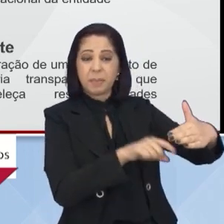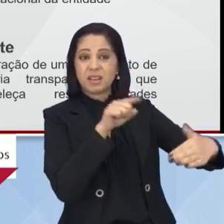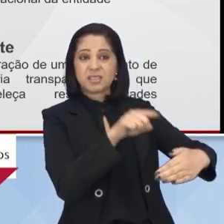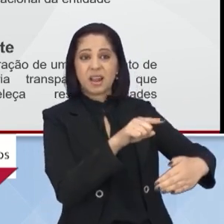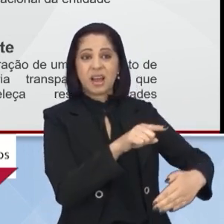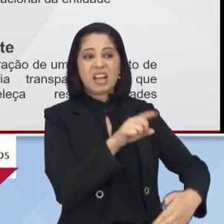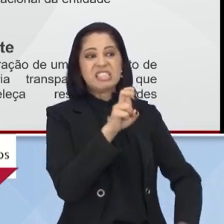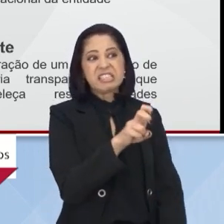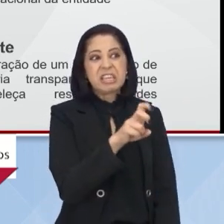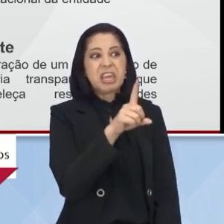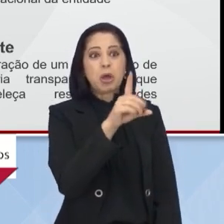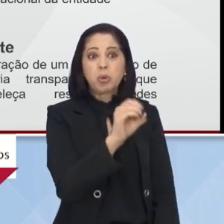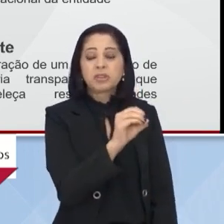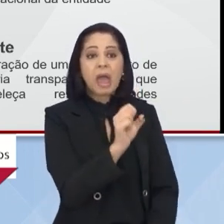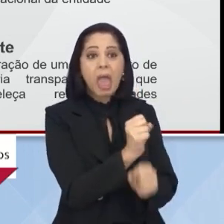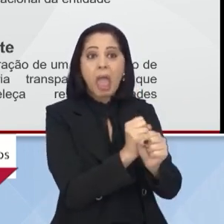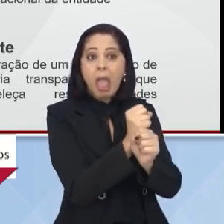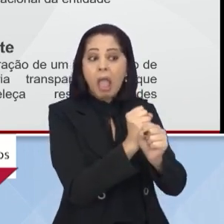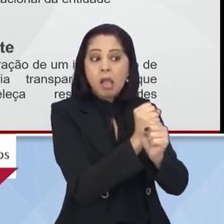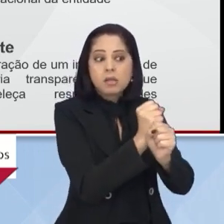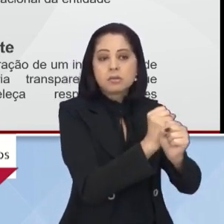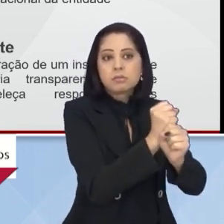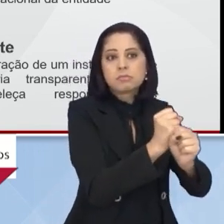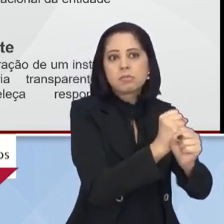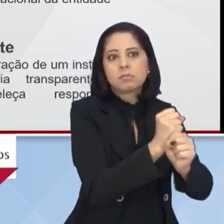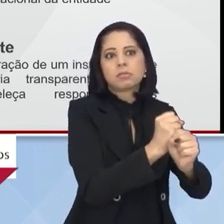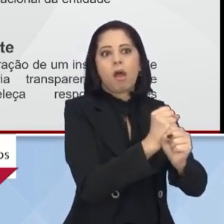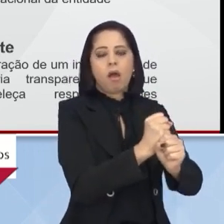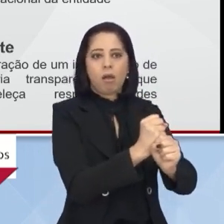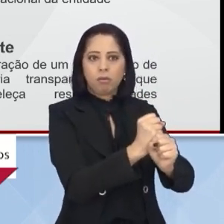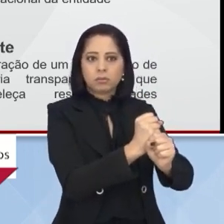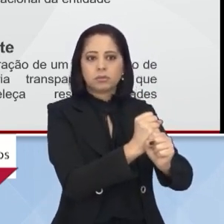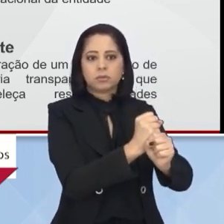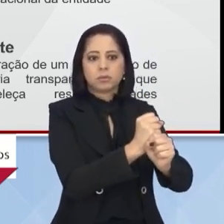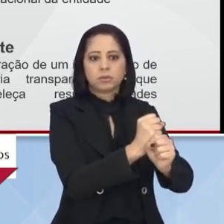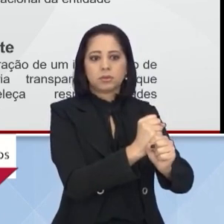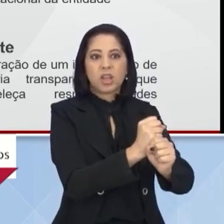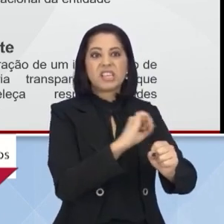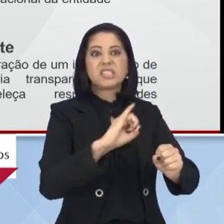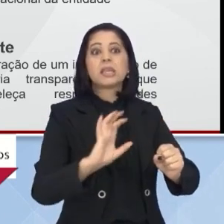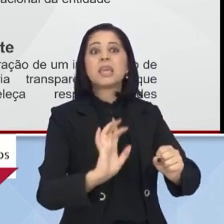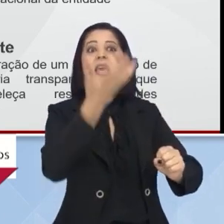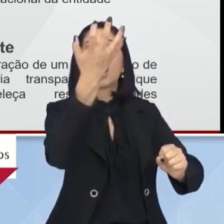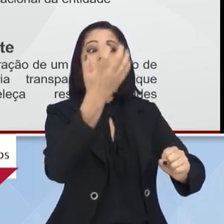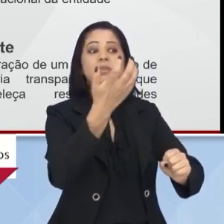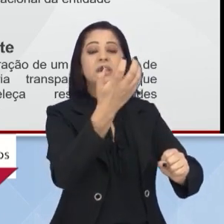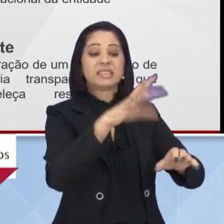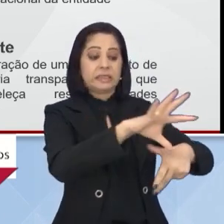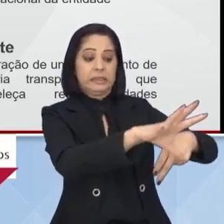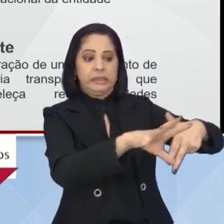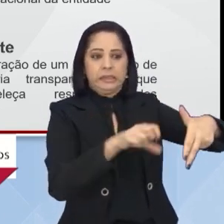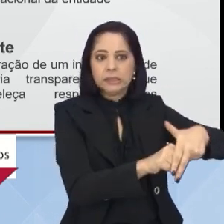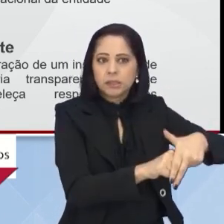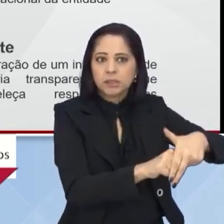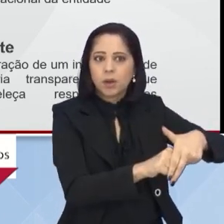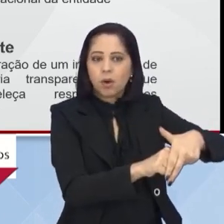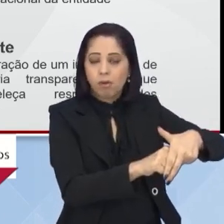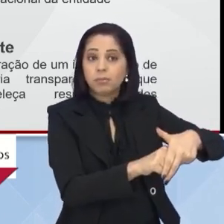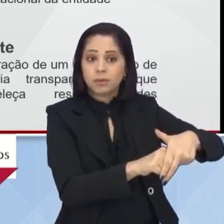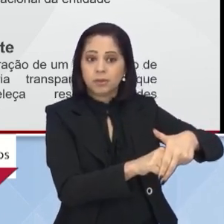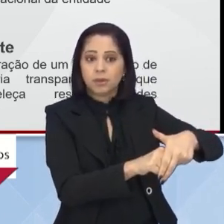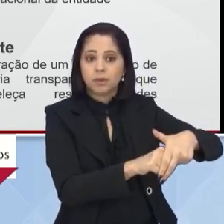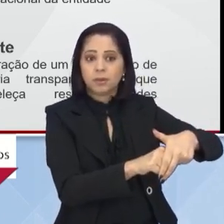aquele com aquele serviço nas mãos dela né e uma hipótese de um escândalo como esse que foi identificado na operação raio